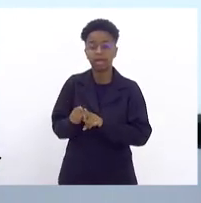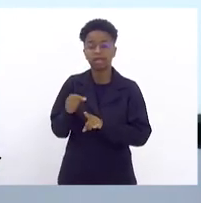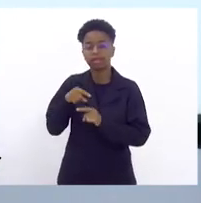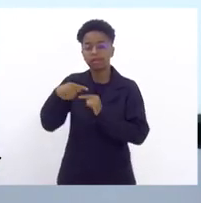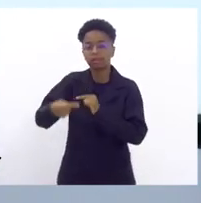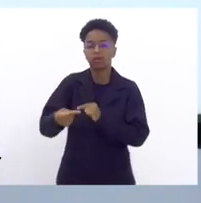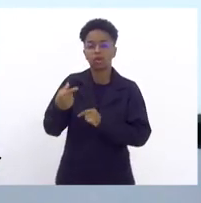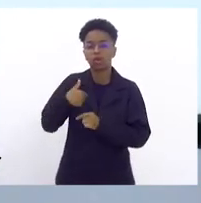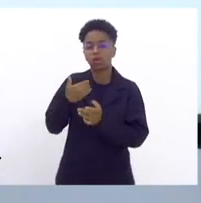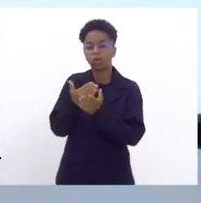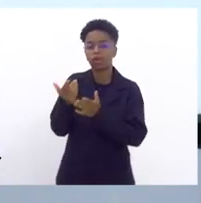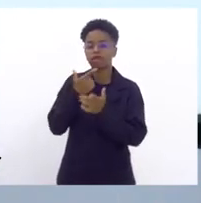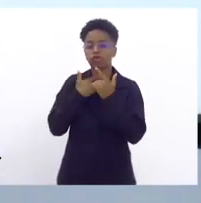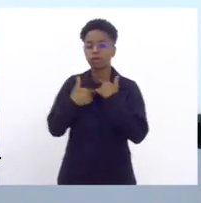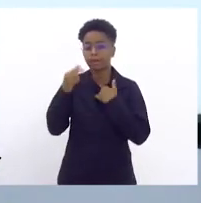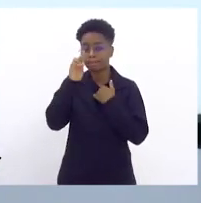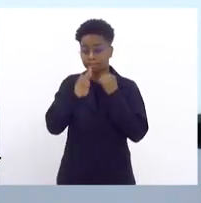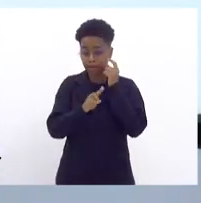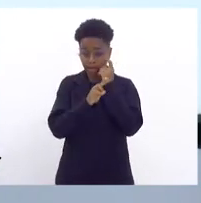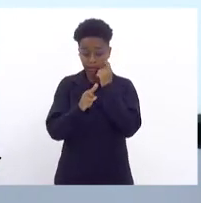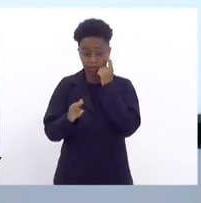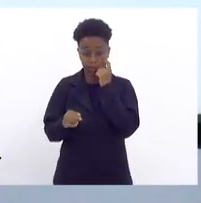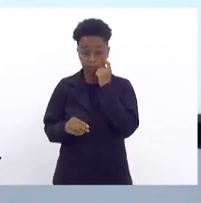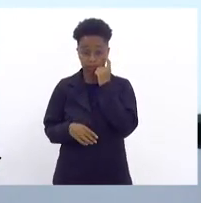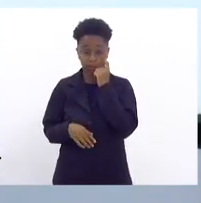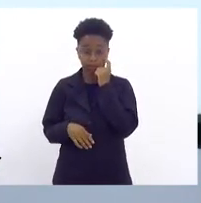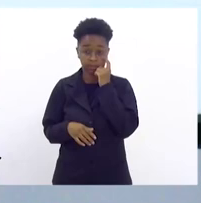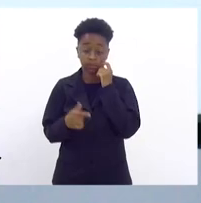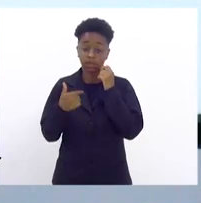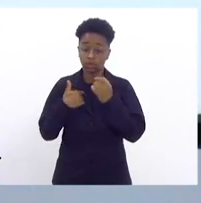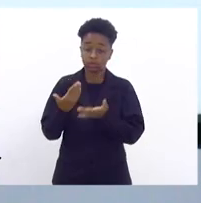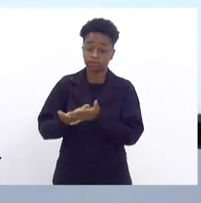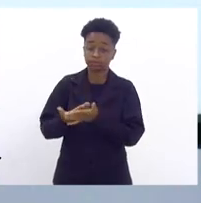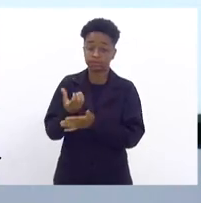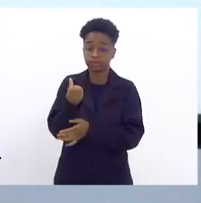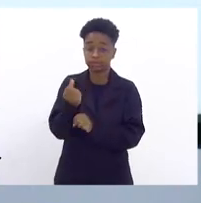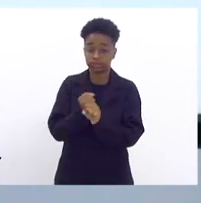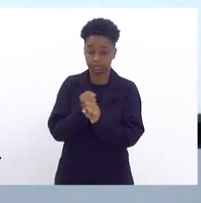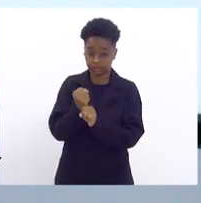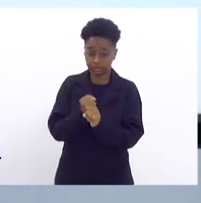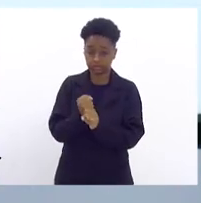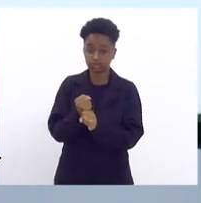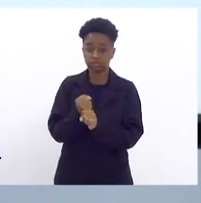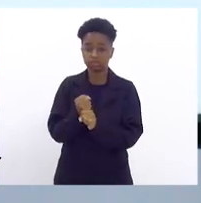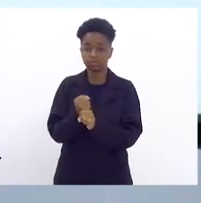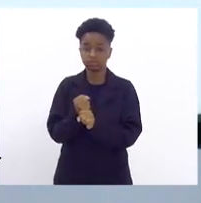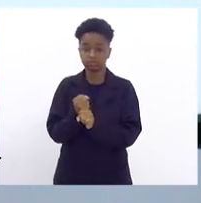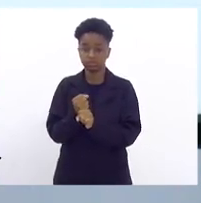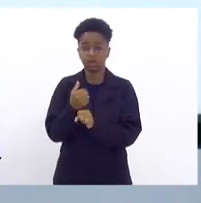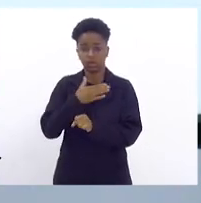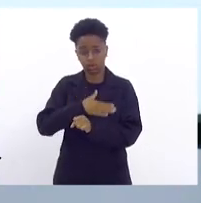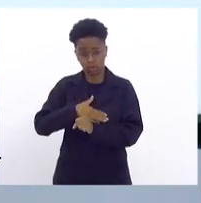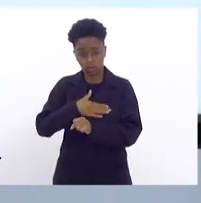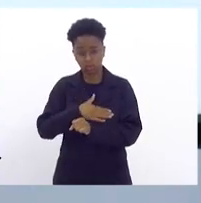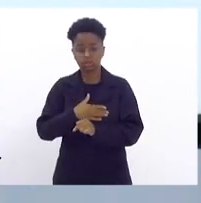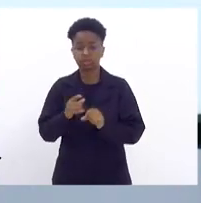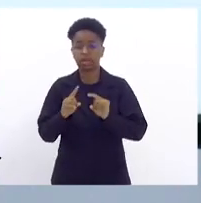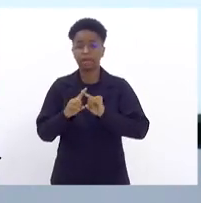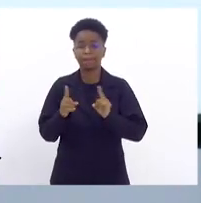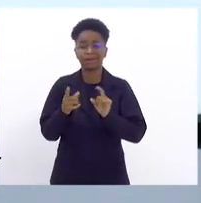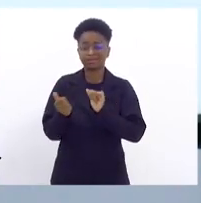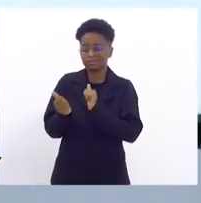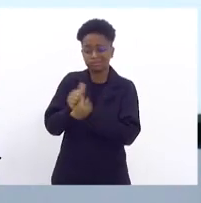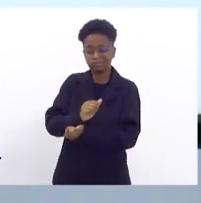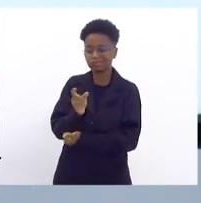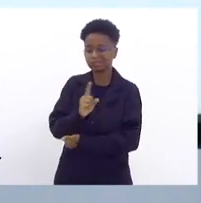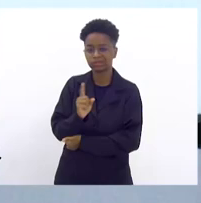padre fui Militar da Força Aérea seis anos gostei mas no meu decorei muito por causa das regras